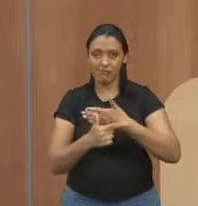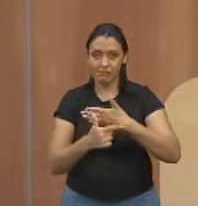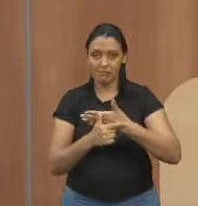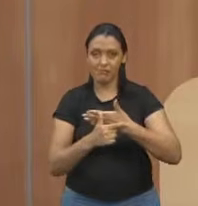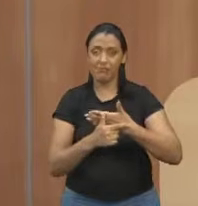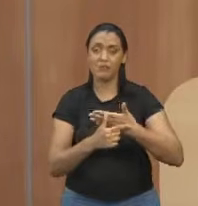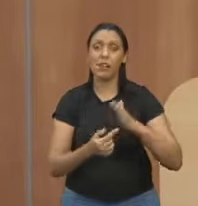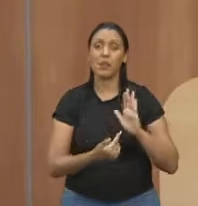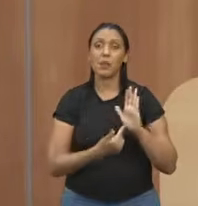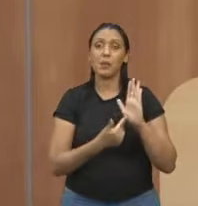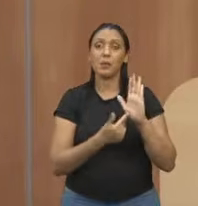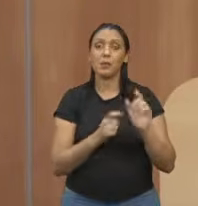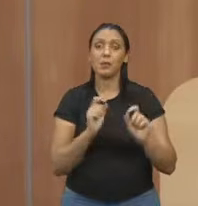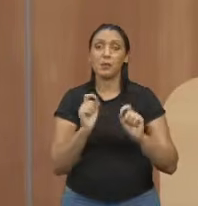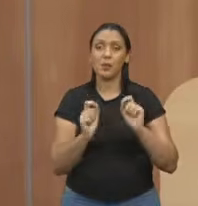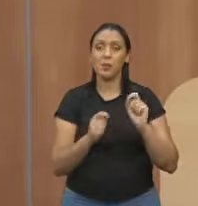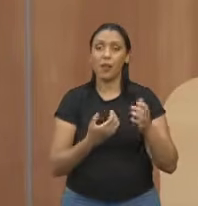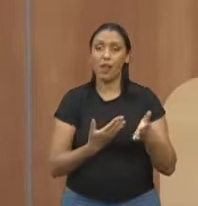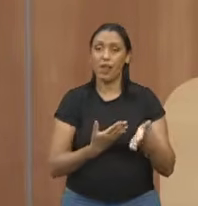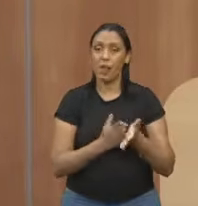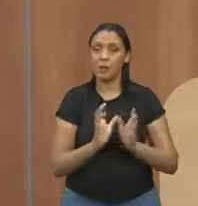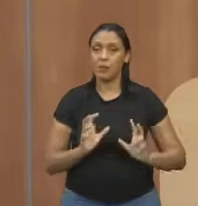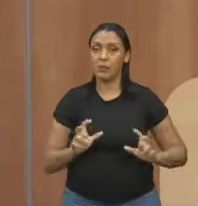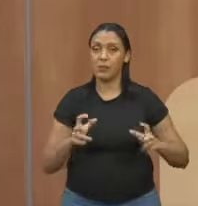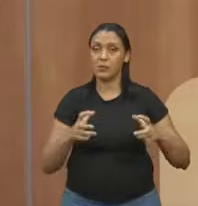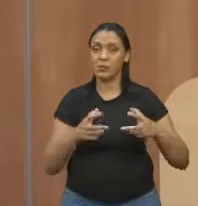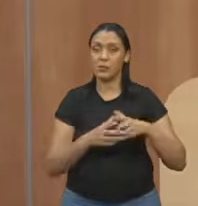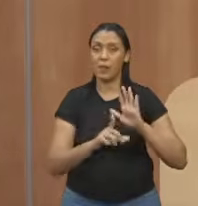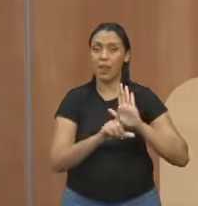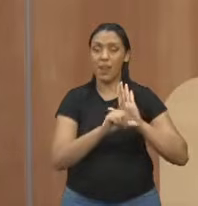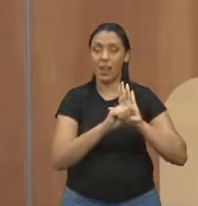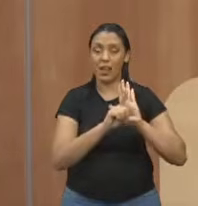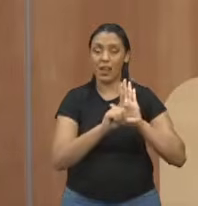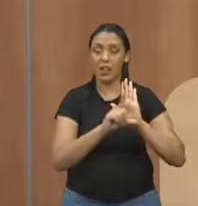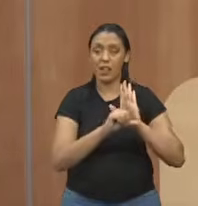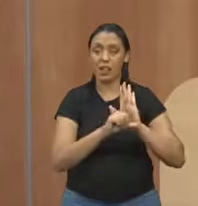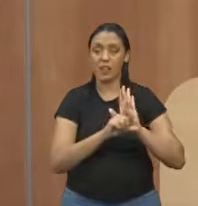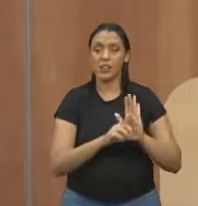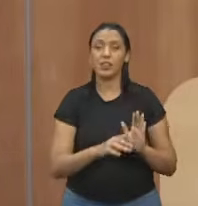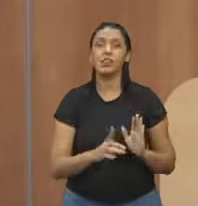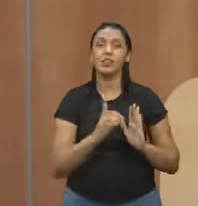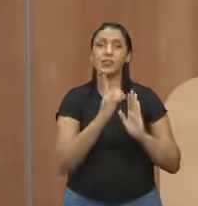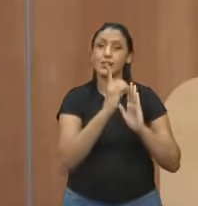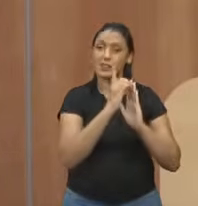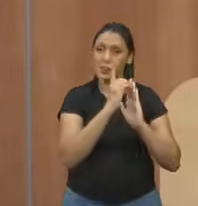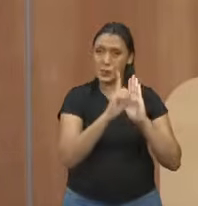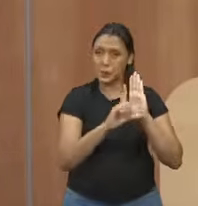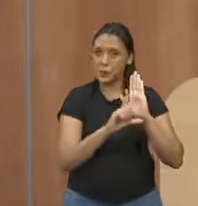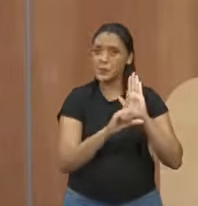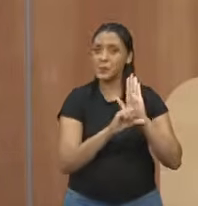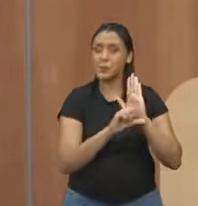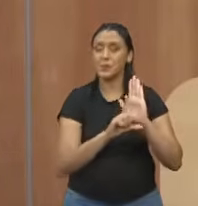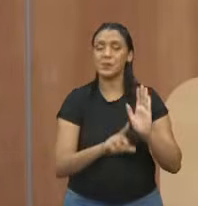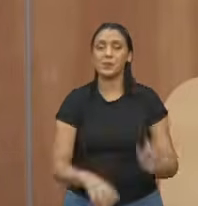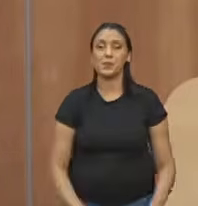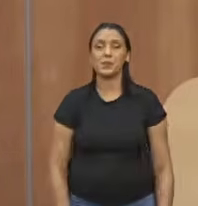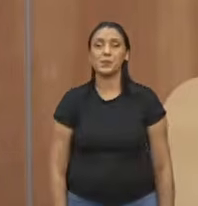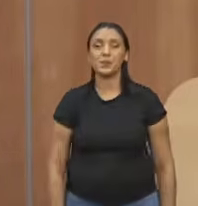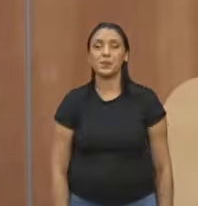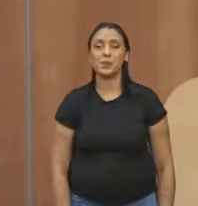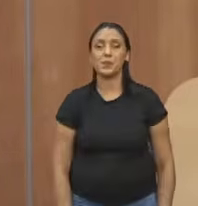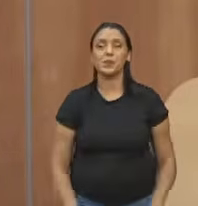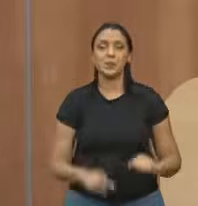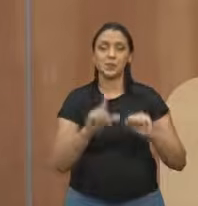ele sanciona e promulga a seguinte lei, decreto legislativo. Artigo